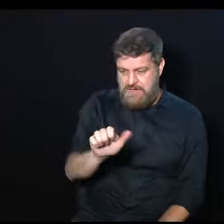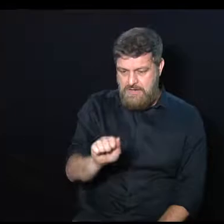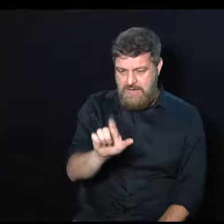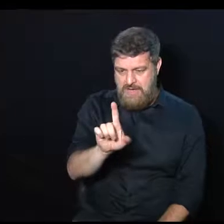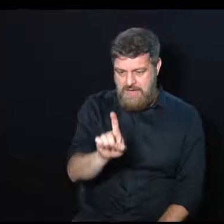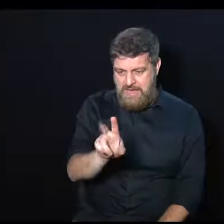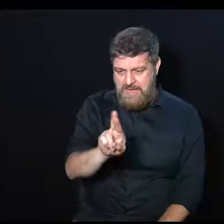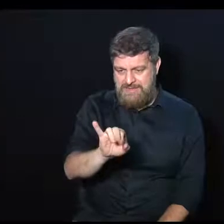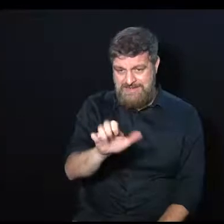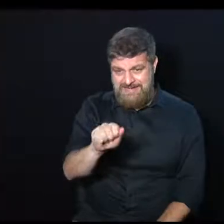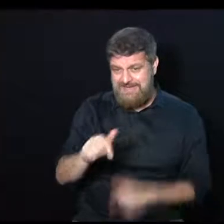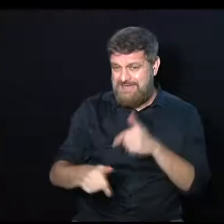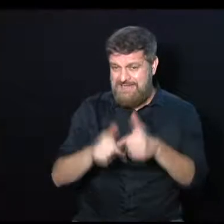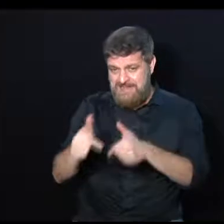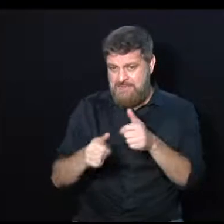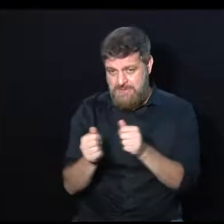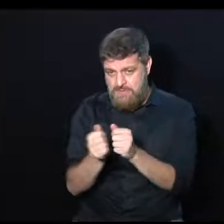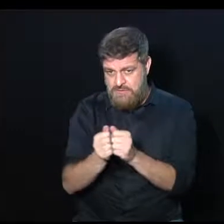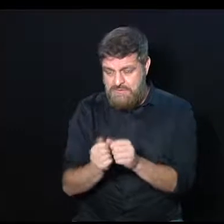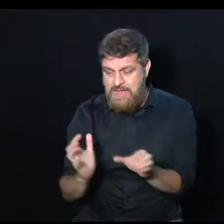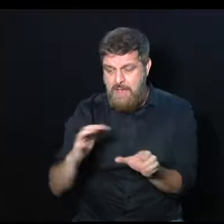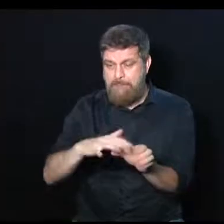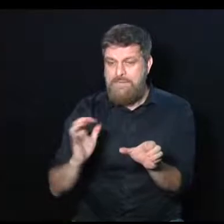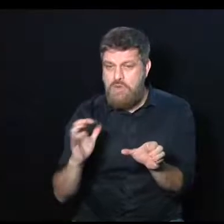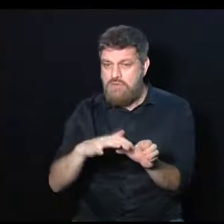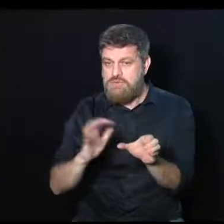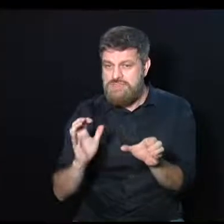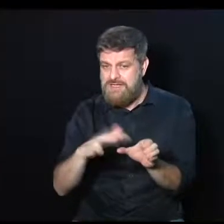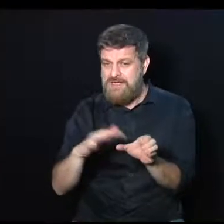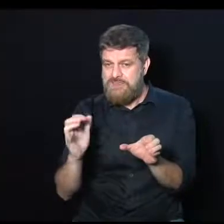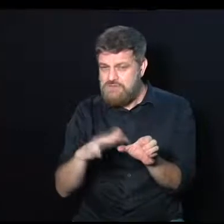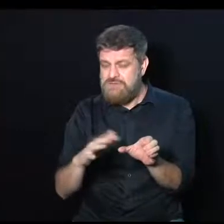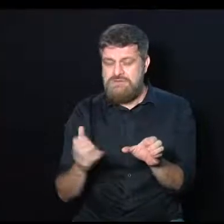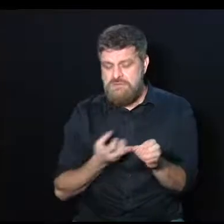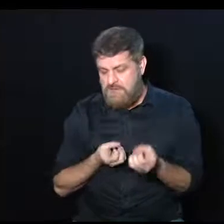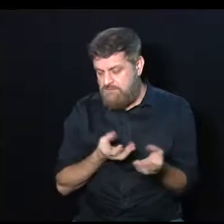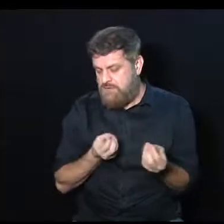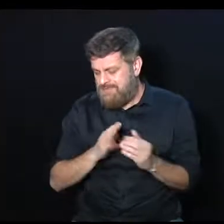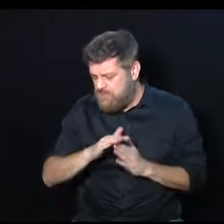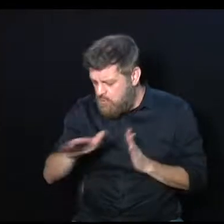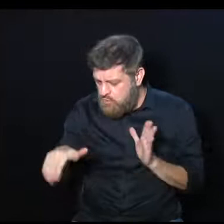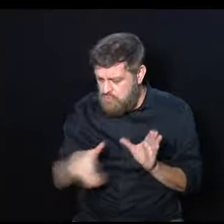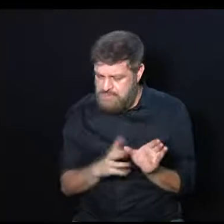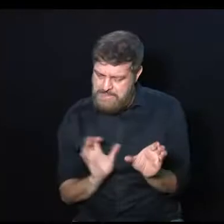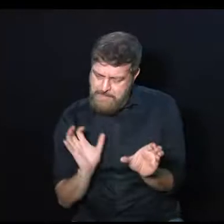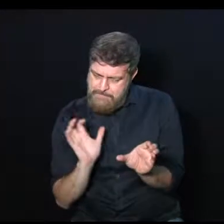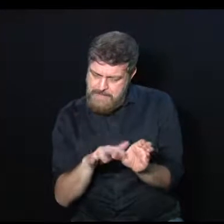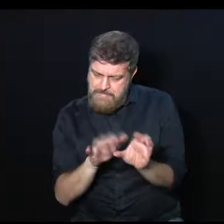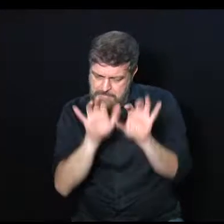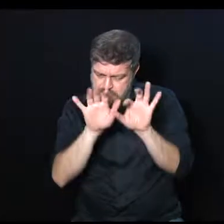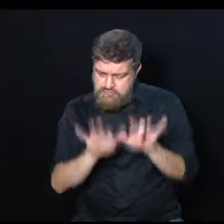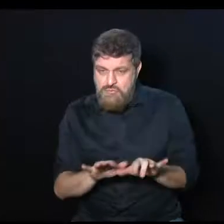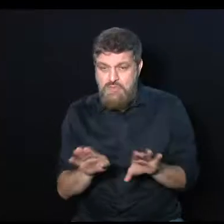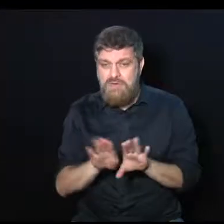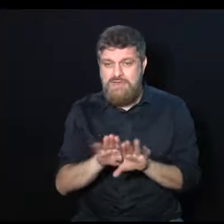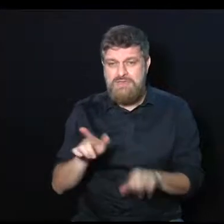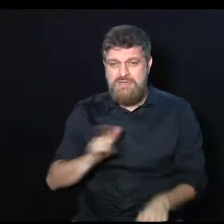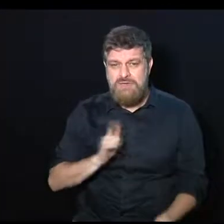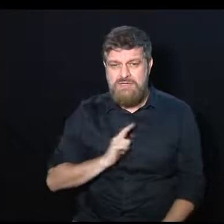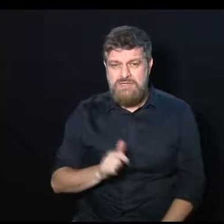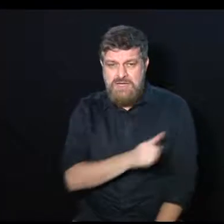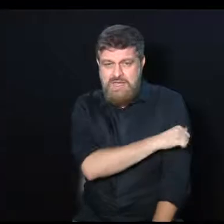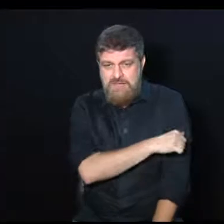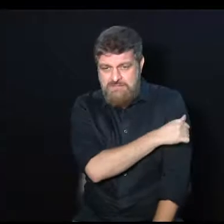questão do banco de dados, que é responsável pela consolidação de todas as informações, mais outros enfermeiros que estão diretamente ligados